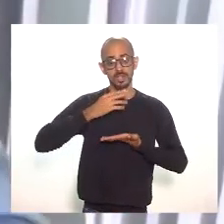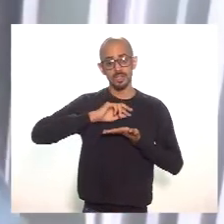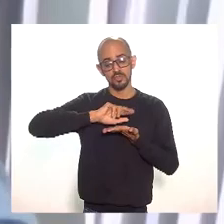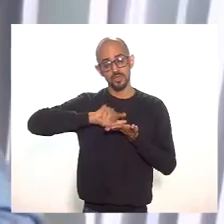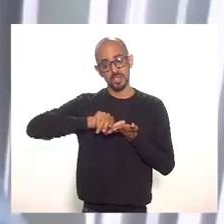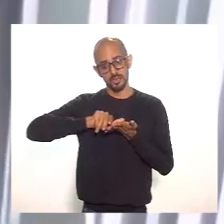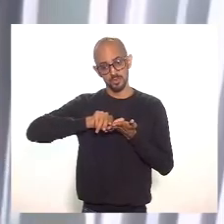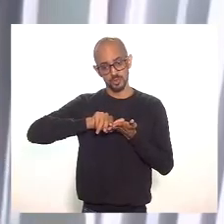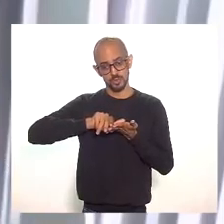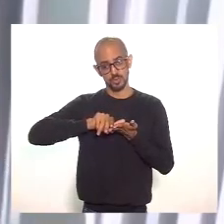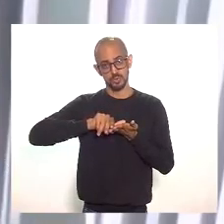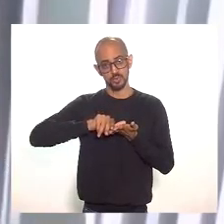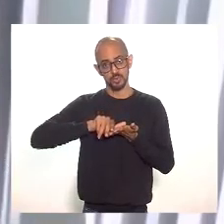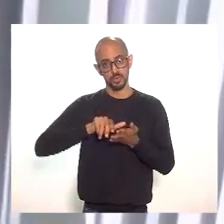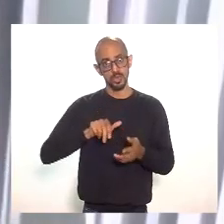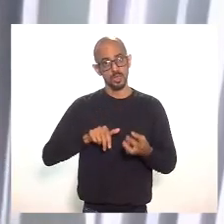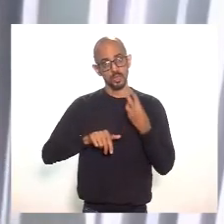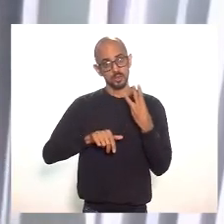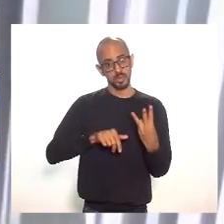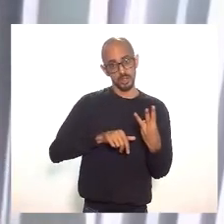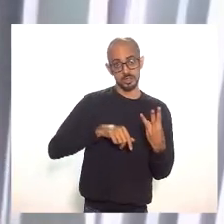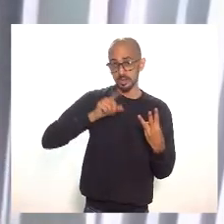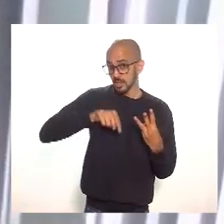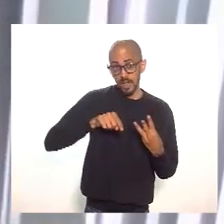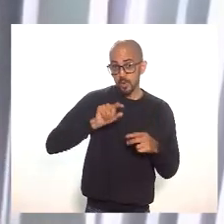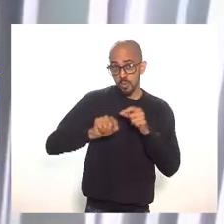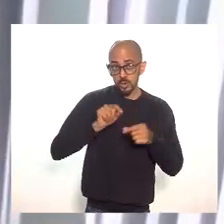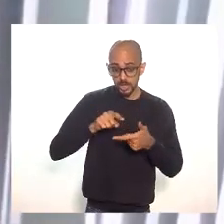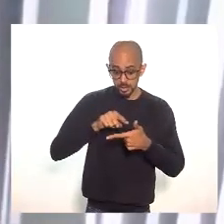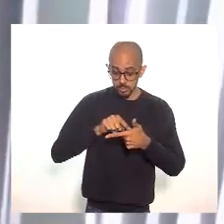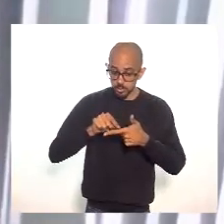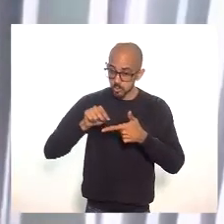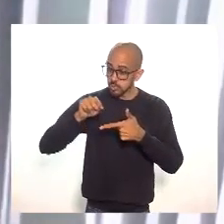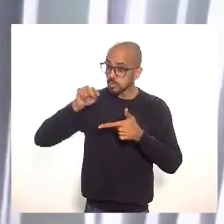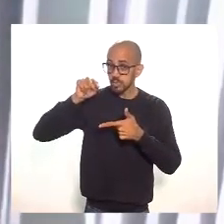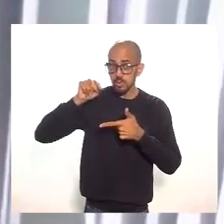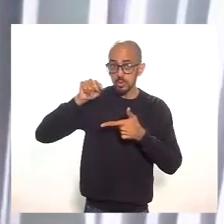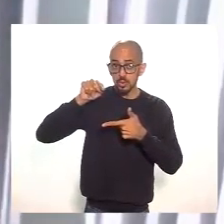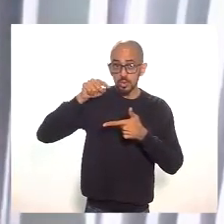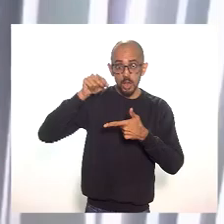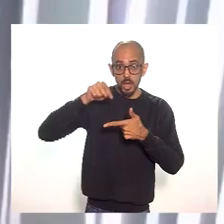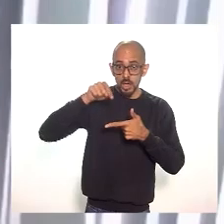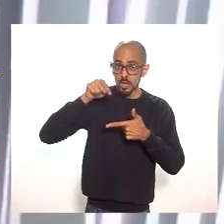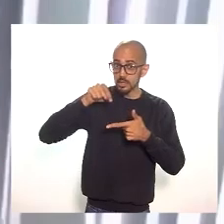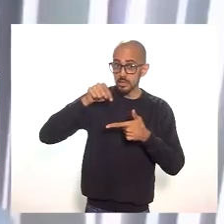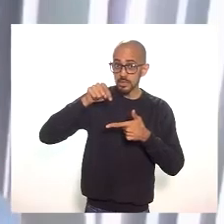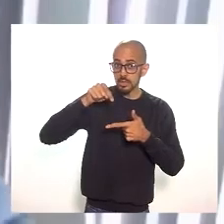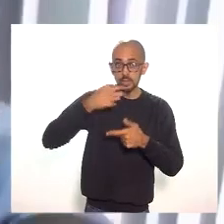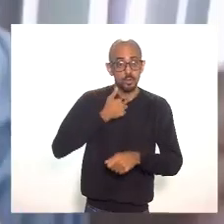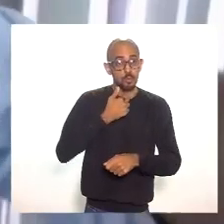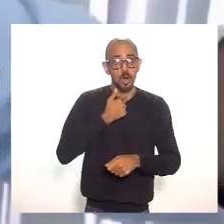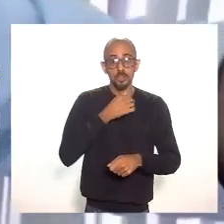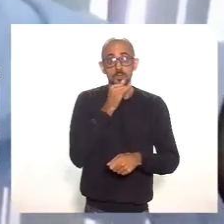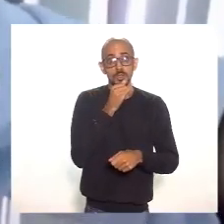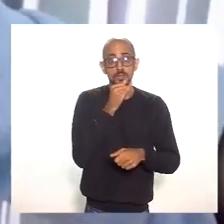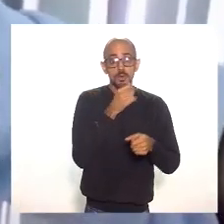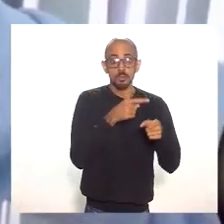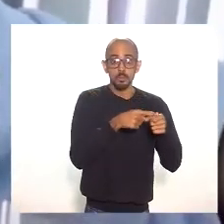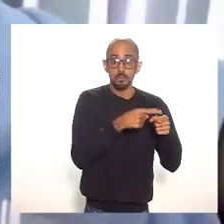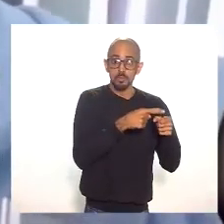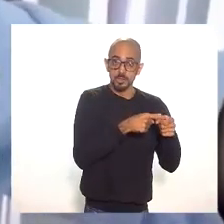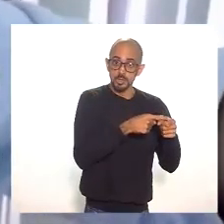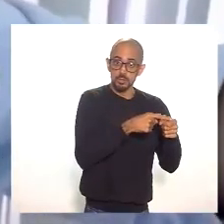A variável é, obviamente, a curva epidemiológica. Não podemos tratar da mesma forma um município que se encontra em bandeira